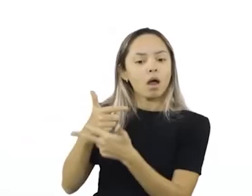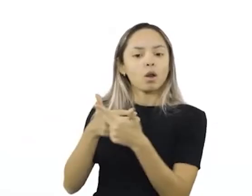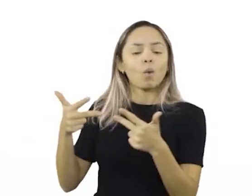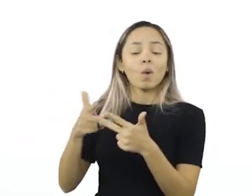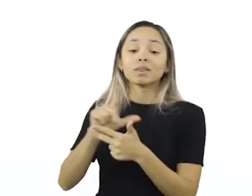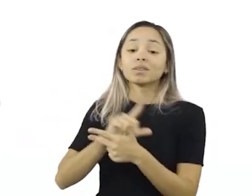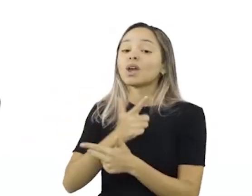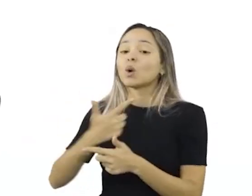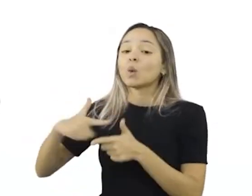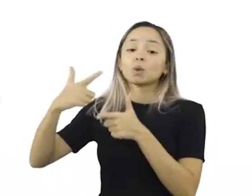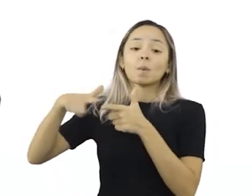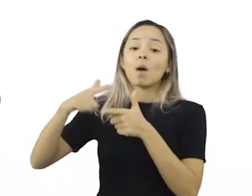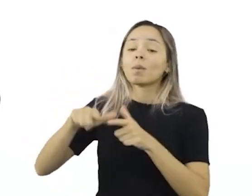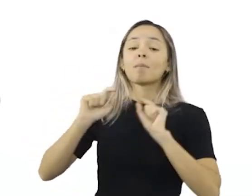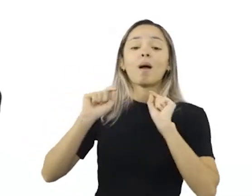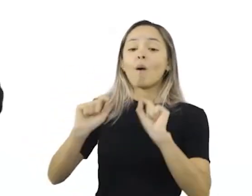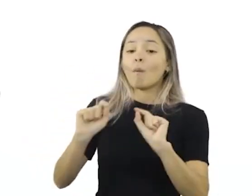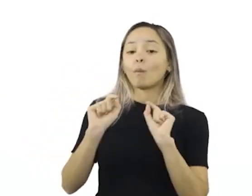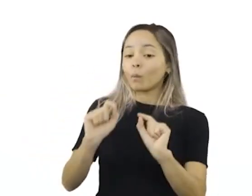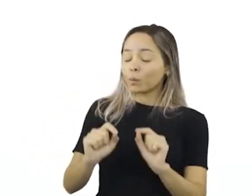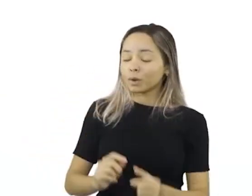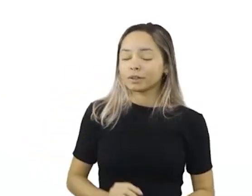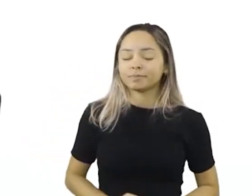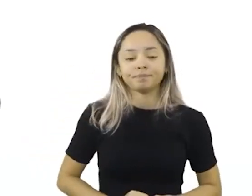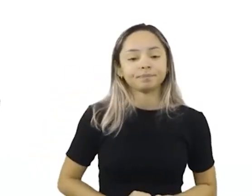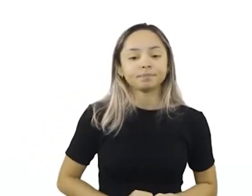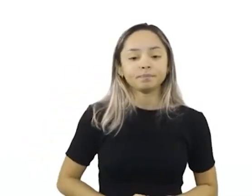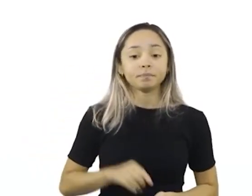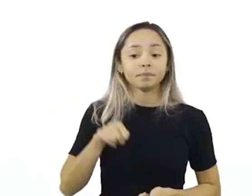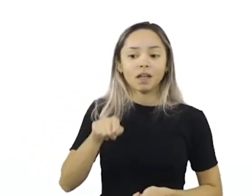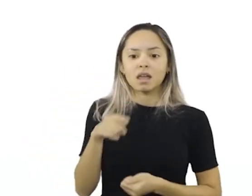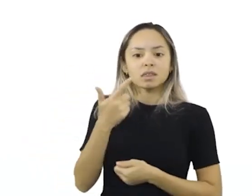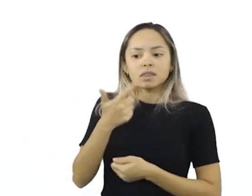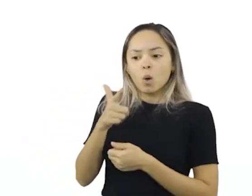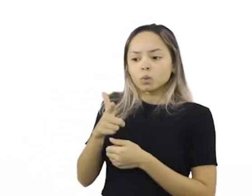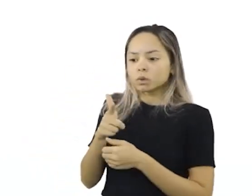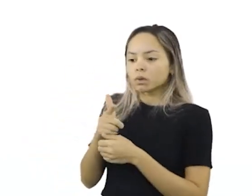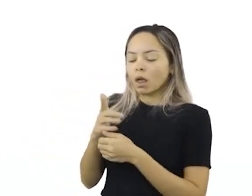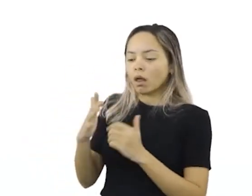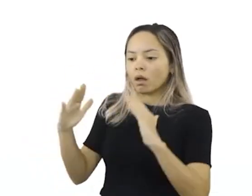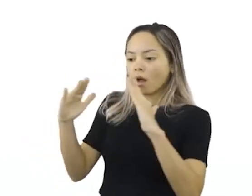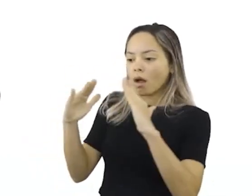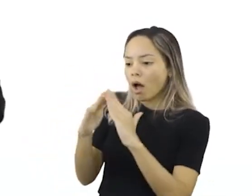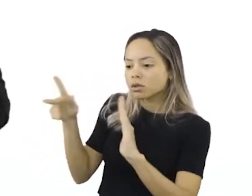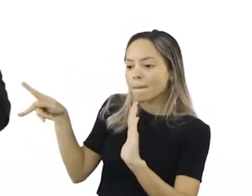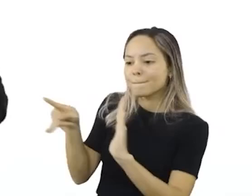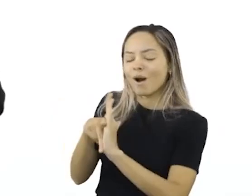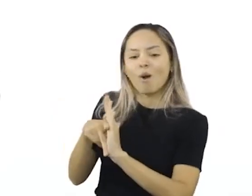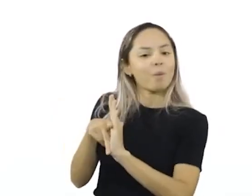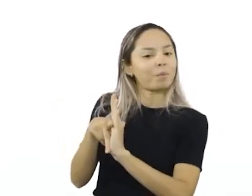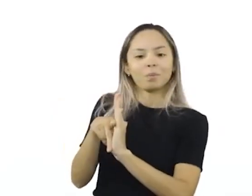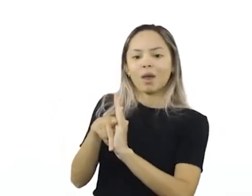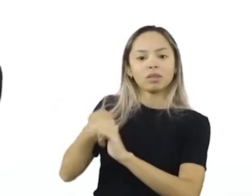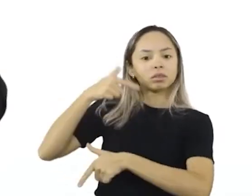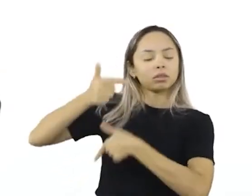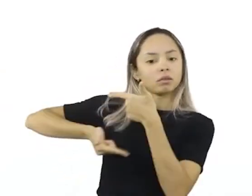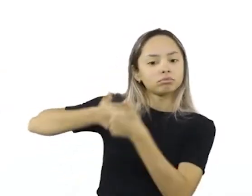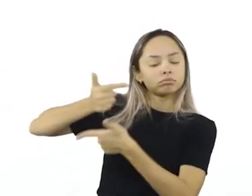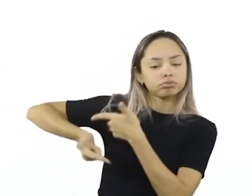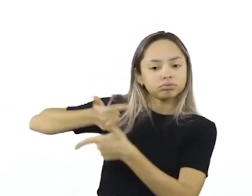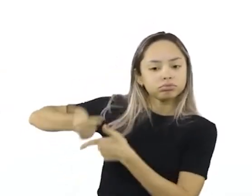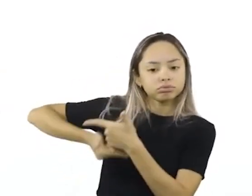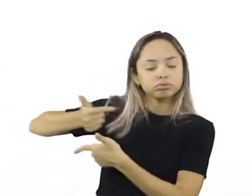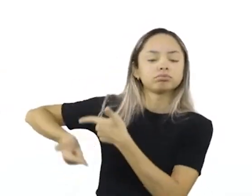outro problema, a concentração de terra. Eles vão porque eles não são donos das suas propriedades. Em sua maioria